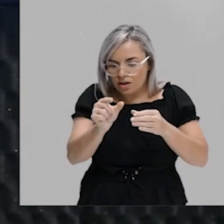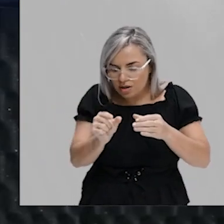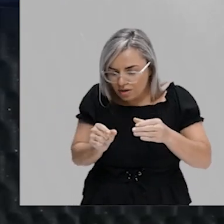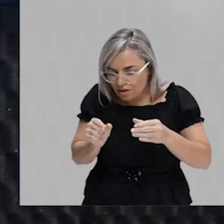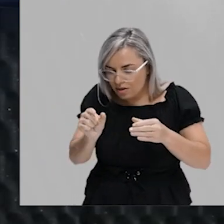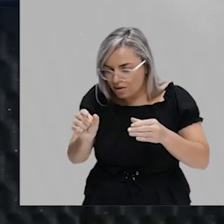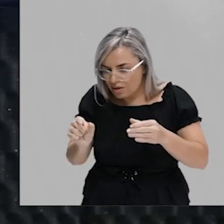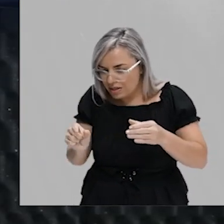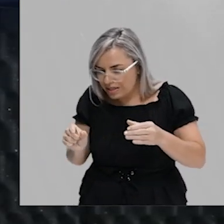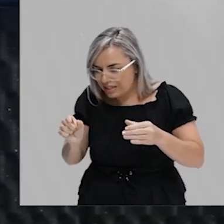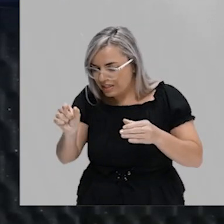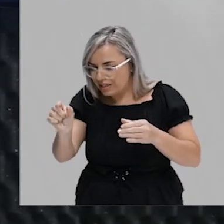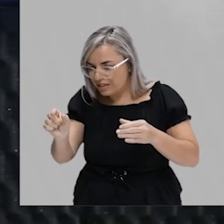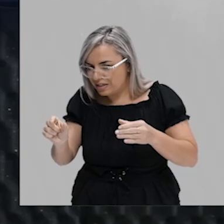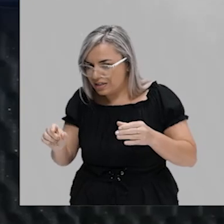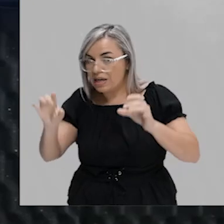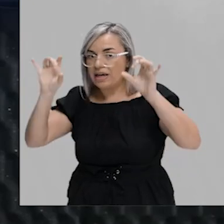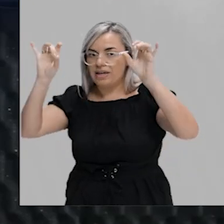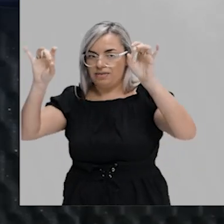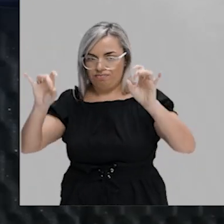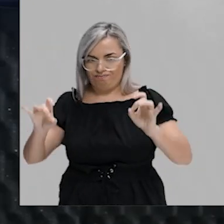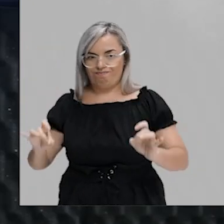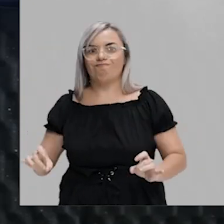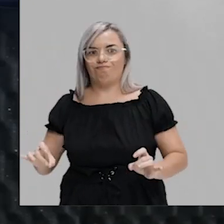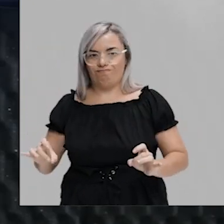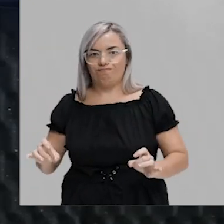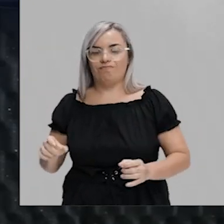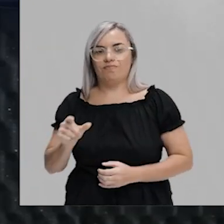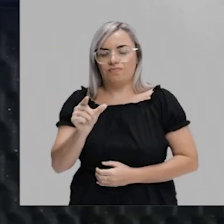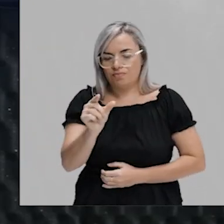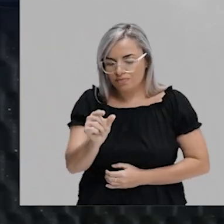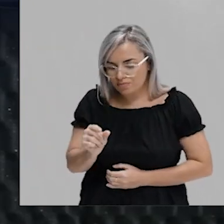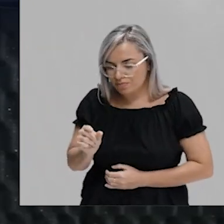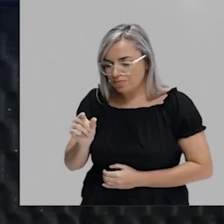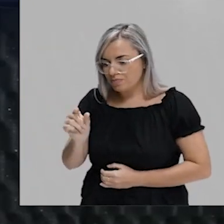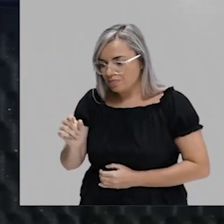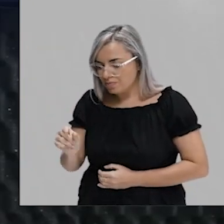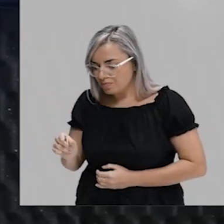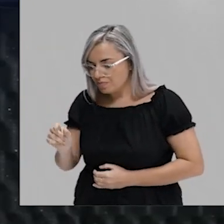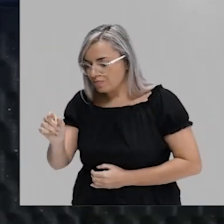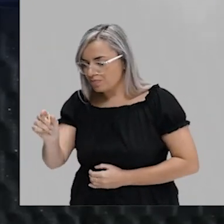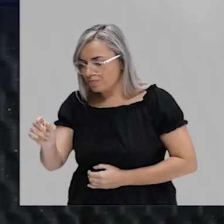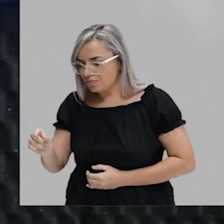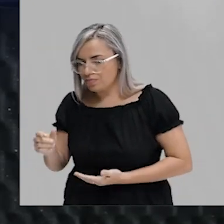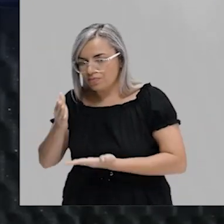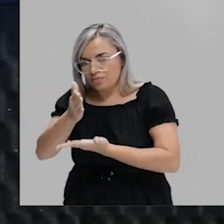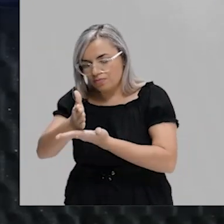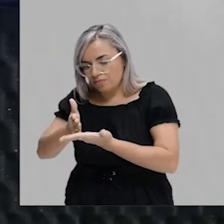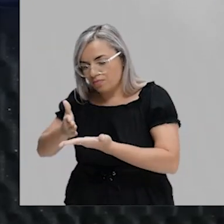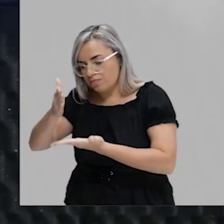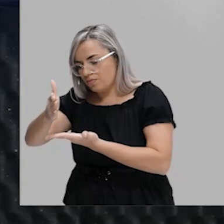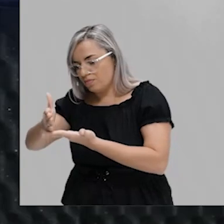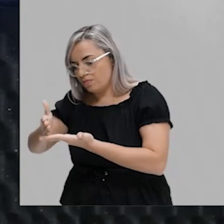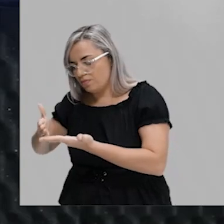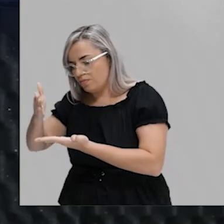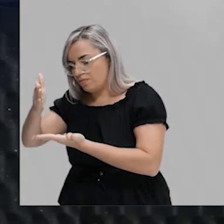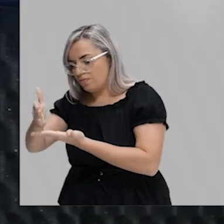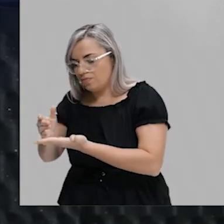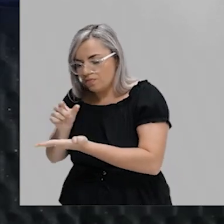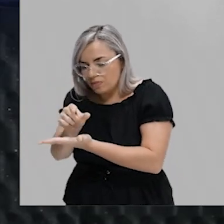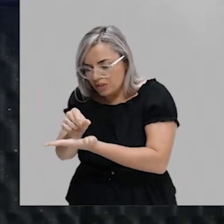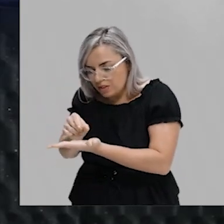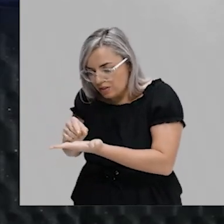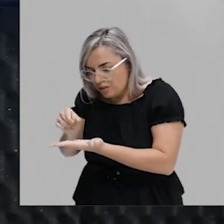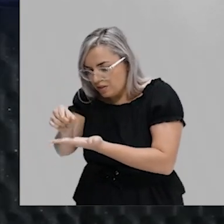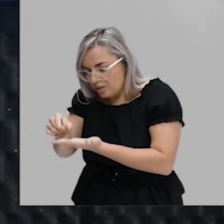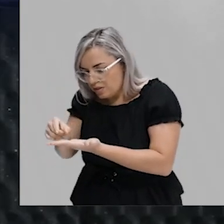em regiões específicas. Então, basicamente, as enzimas de restrição, elas cortam o DNA em regiões